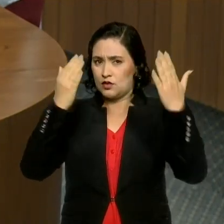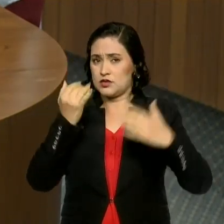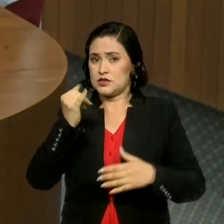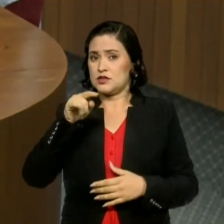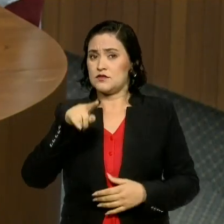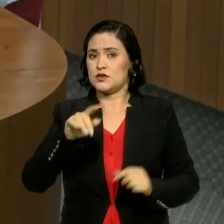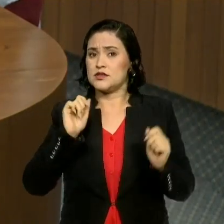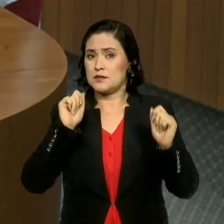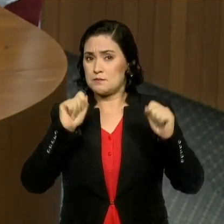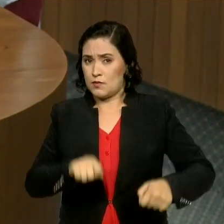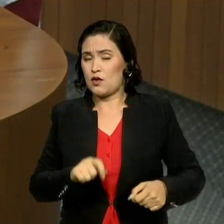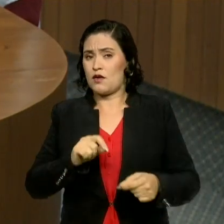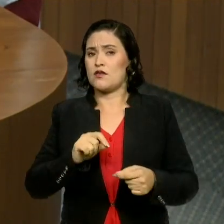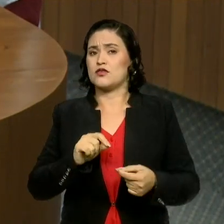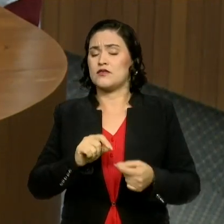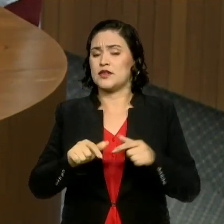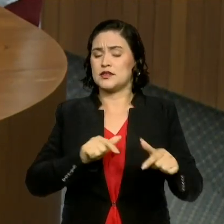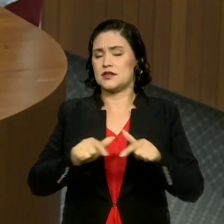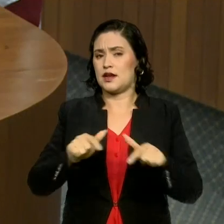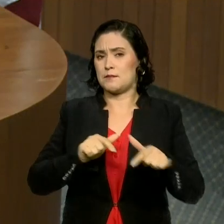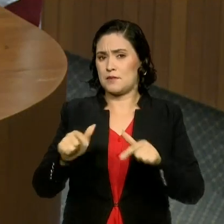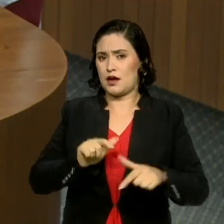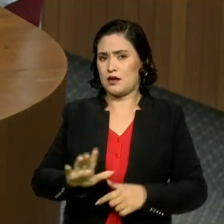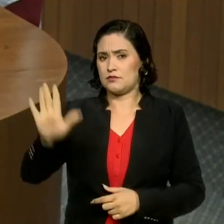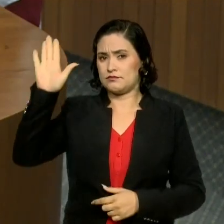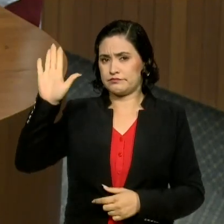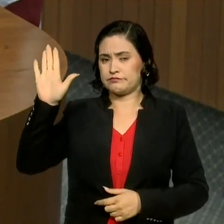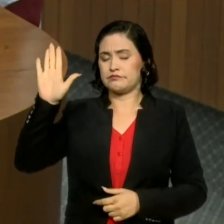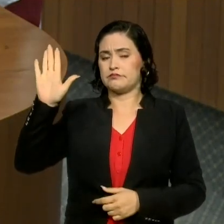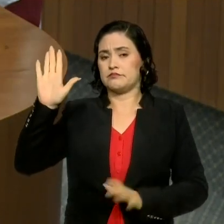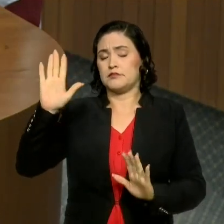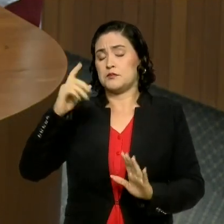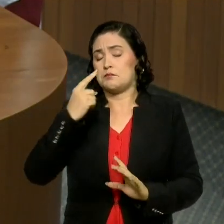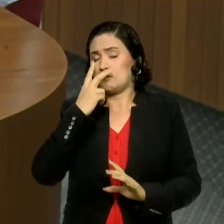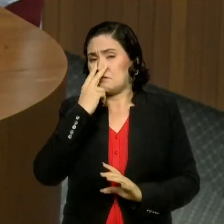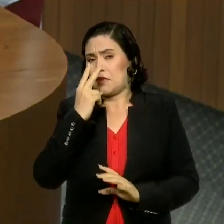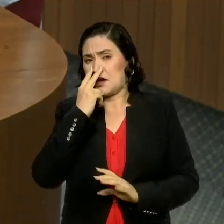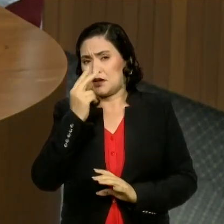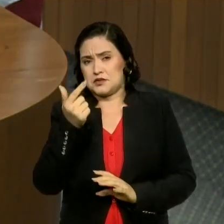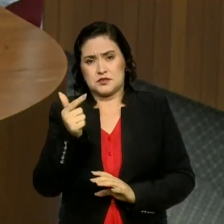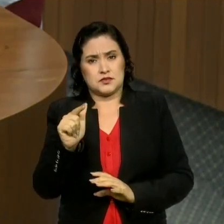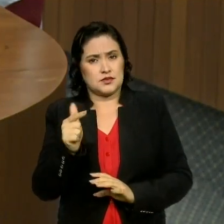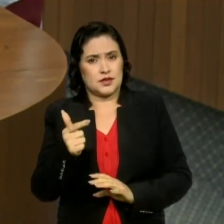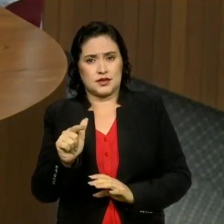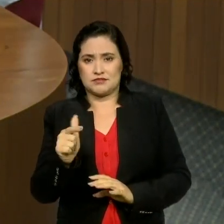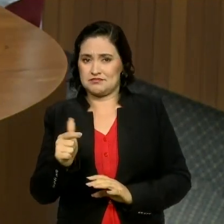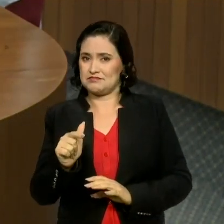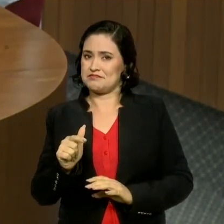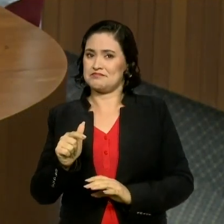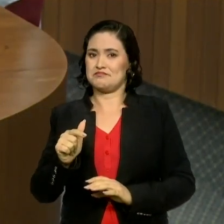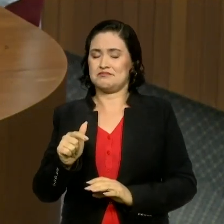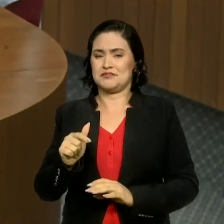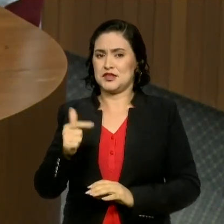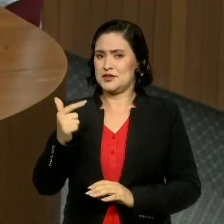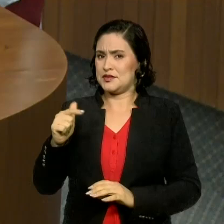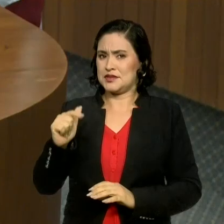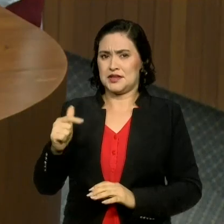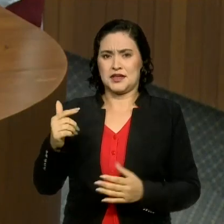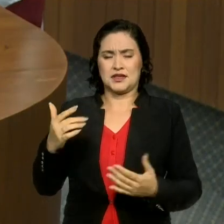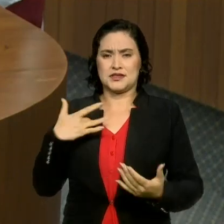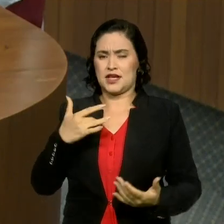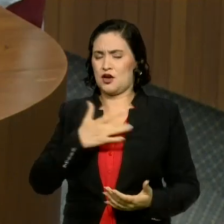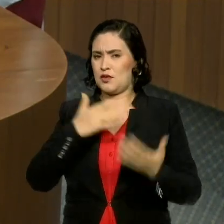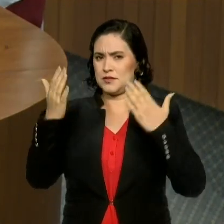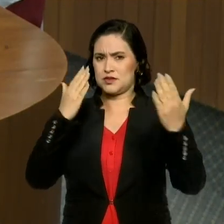sua candidatura. Porque me parece que não tem. Nem para o exercício do mandato parlamentar. Porque não consegue sequer conviver com